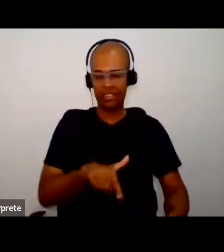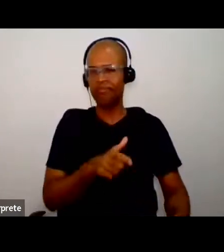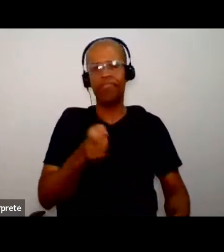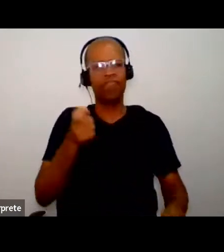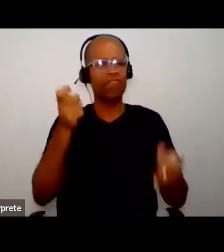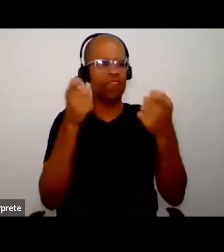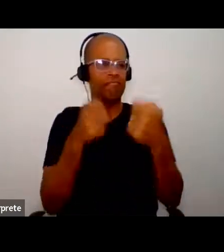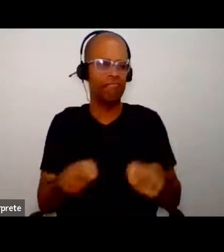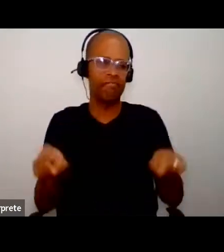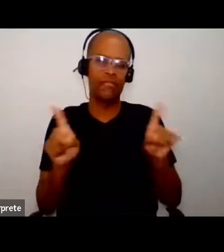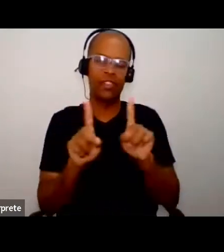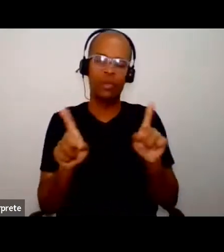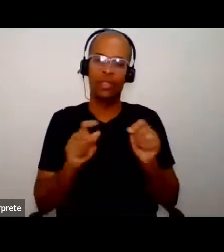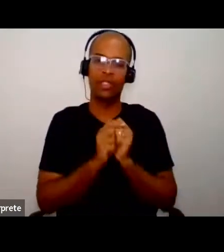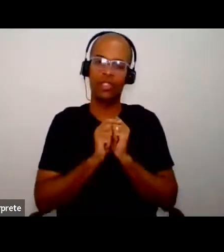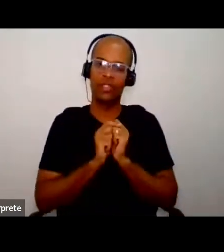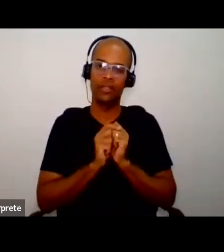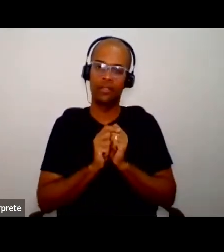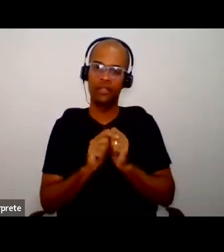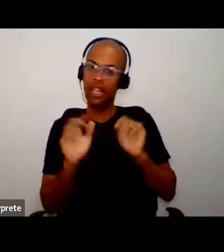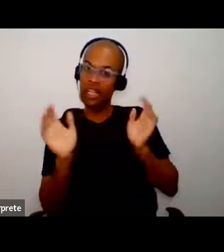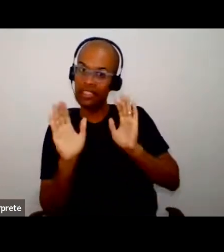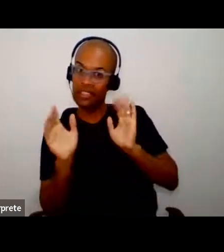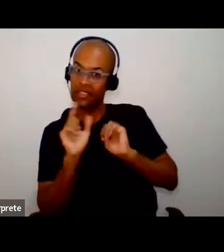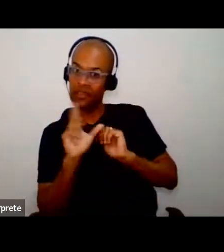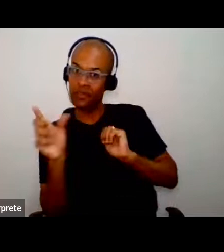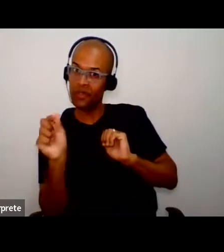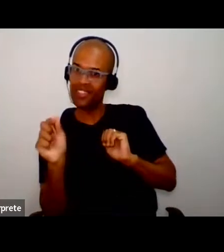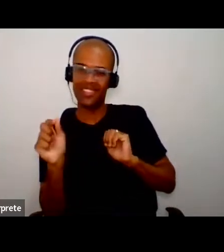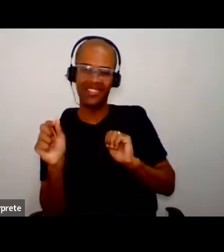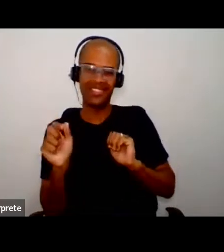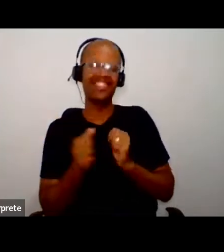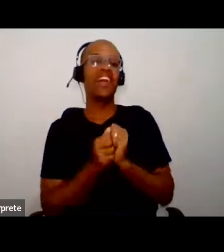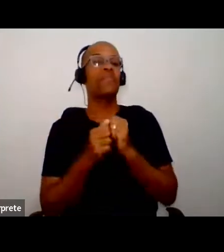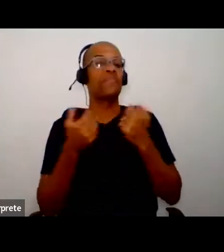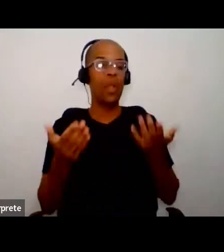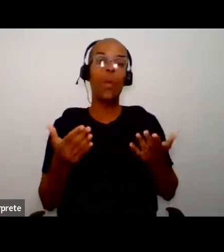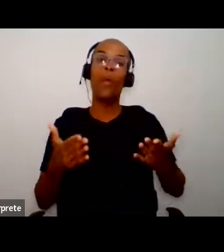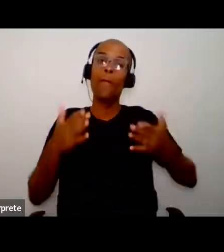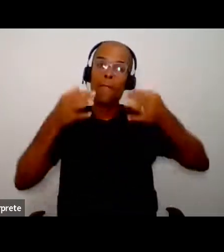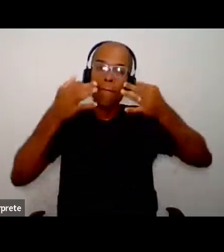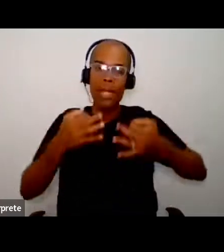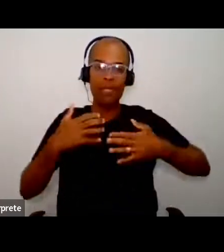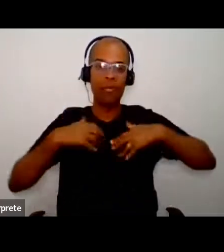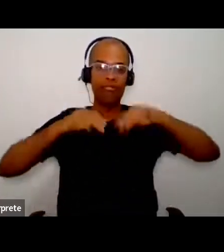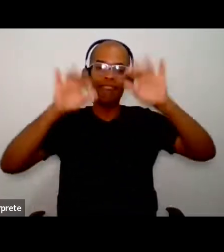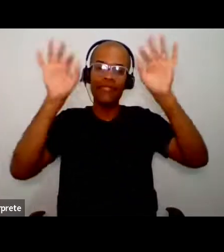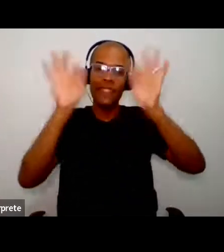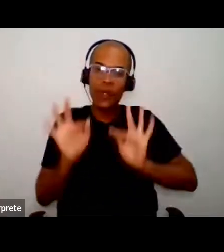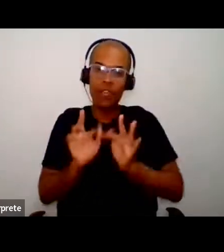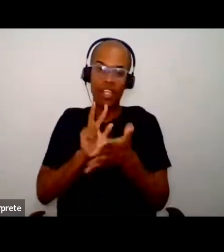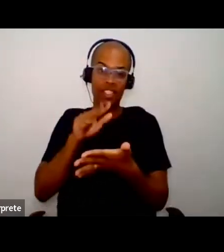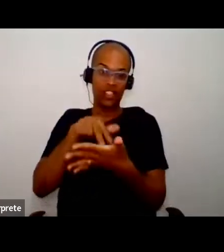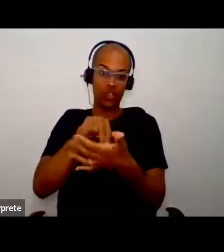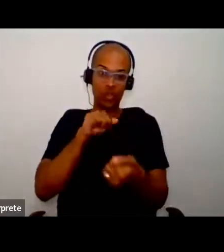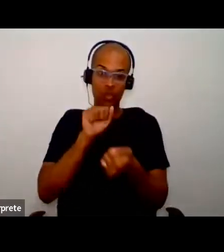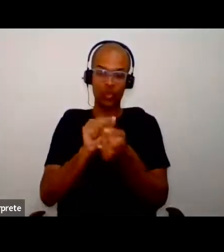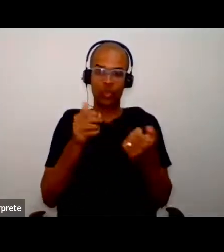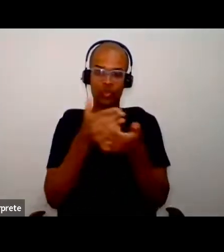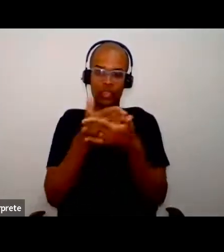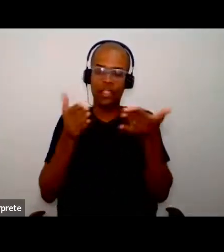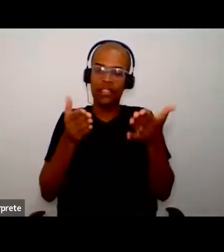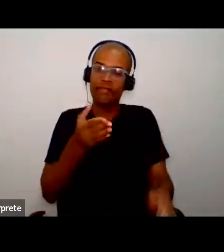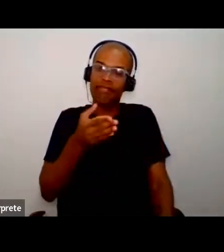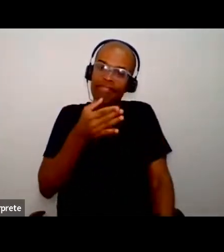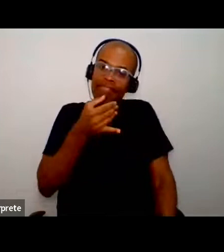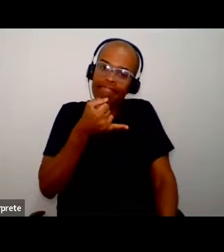Até logo, então, tchau. Bom, mas, na verdade, eu estou muito feliz de estar aqui com todas vocês. Infelizmente, eu não posso